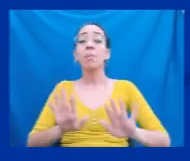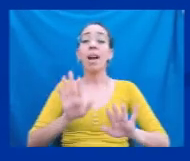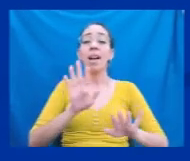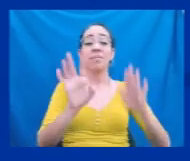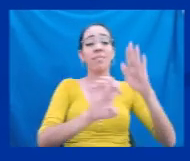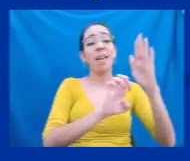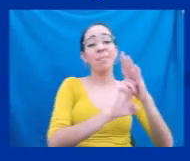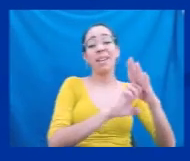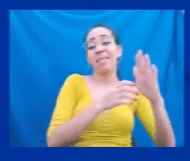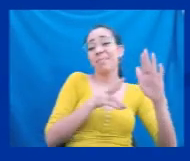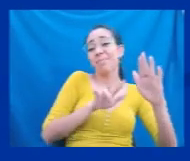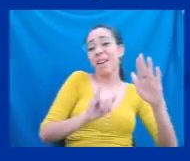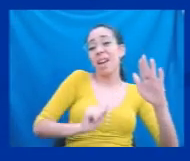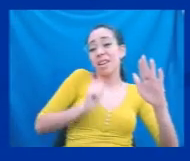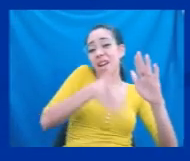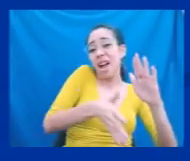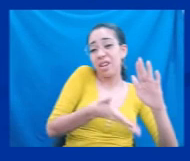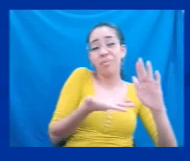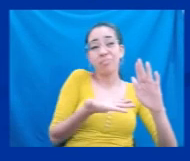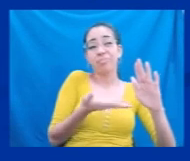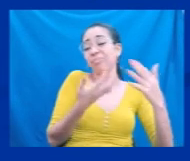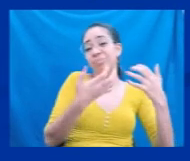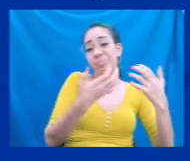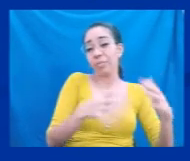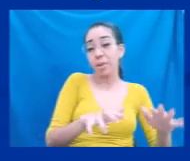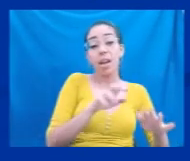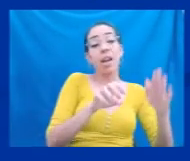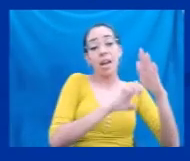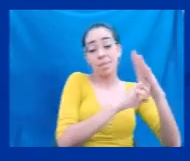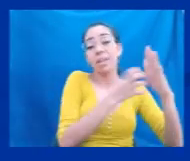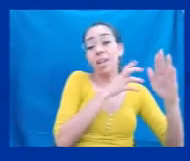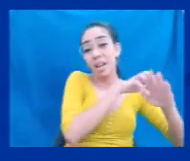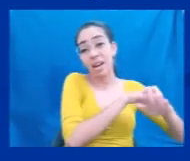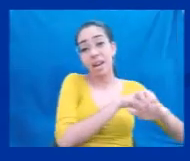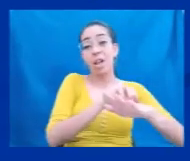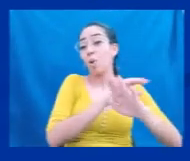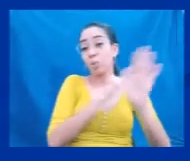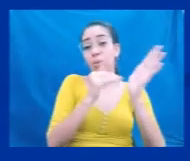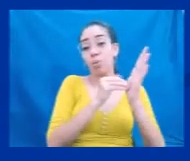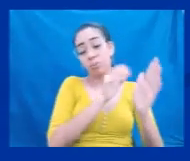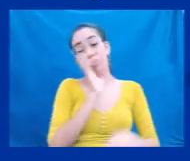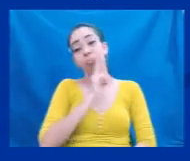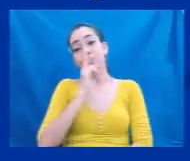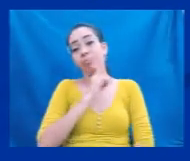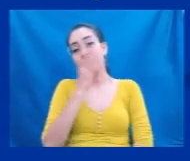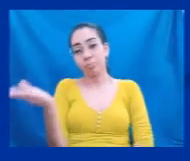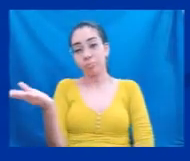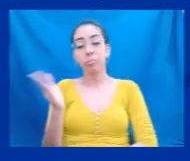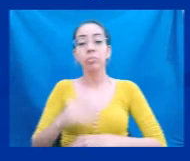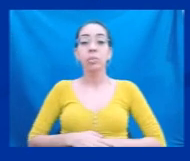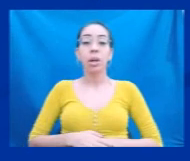é um produto que já está vendido e fica ocupando ali espaço, tem uma logística envolvida nisso, tá? Então, por vezes, a gente tem quantidades,